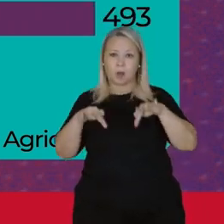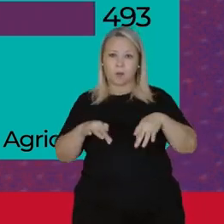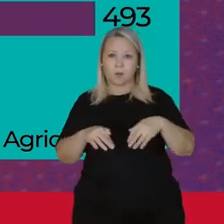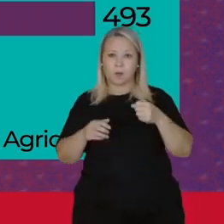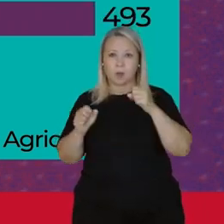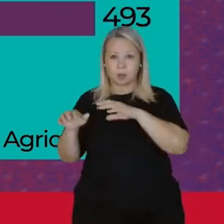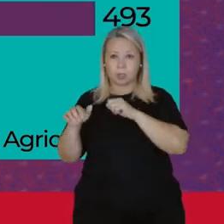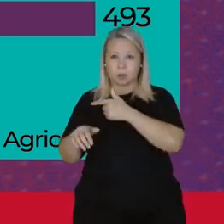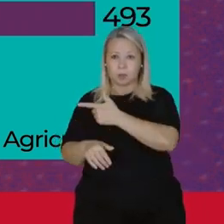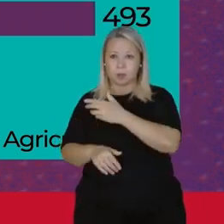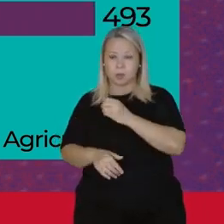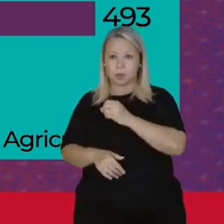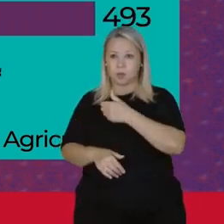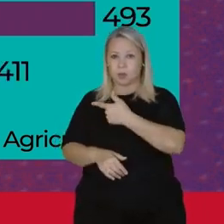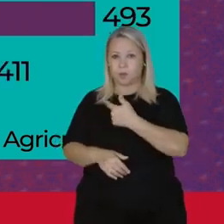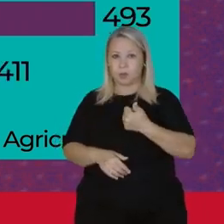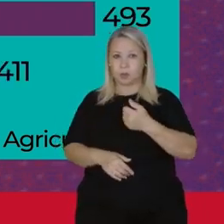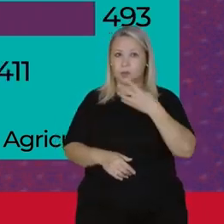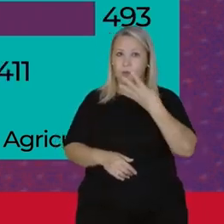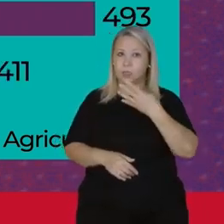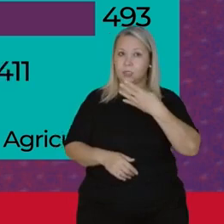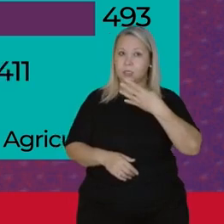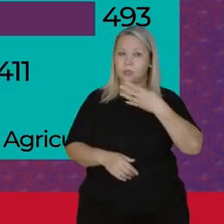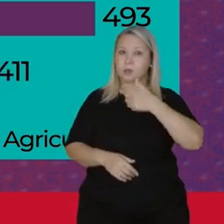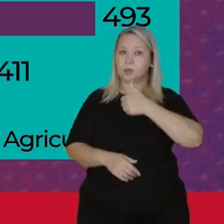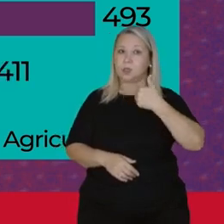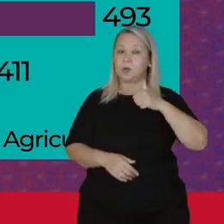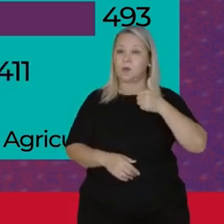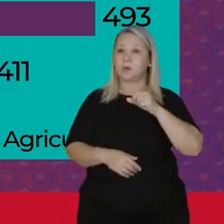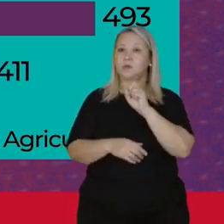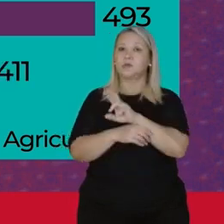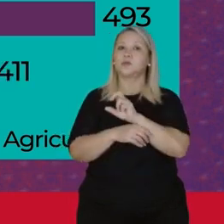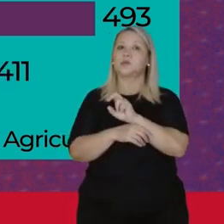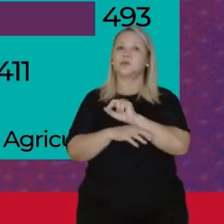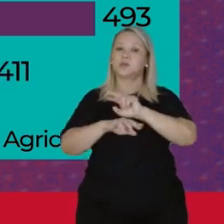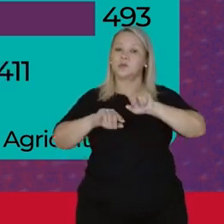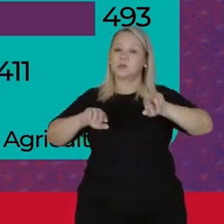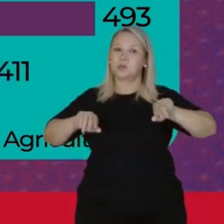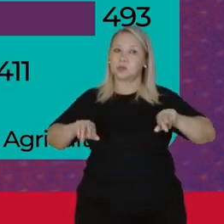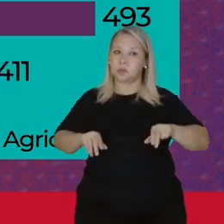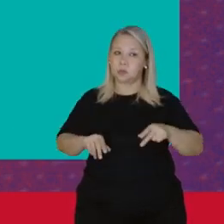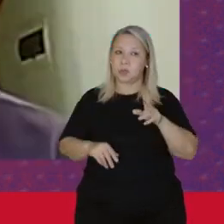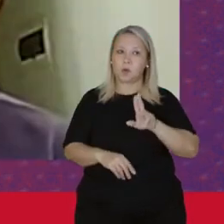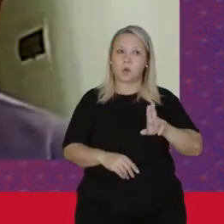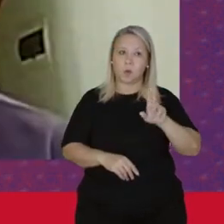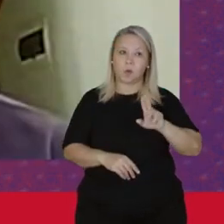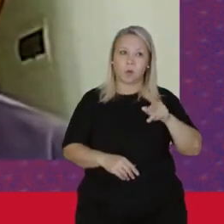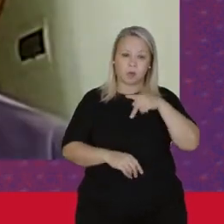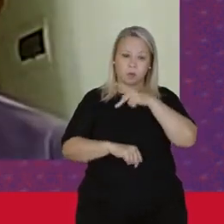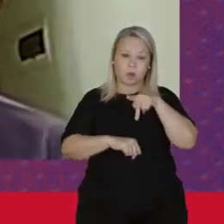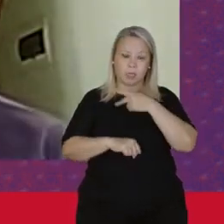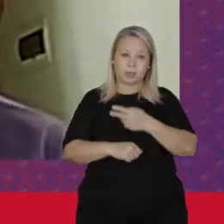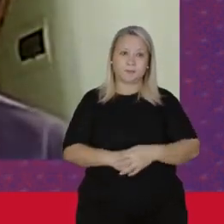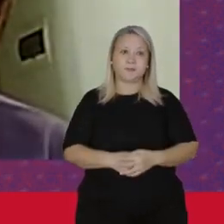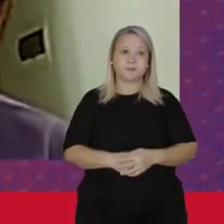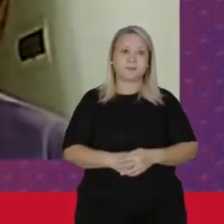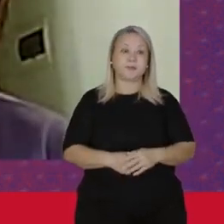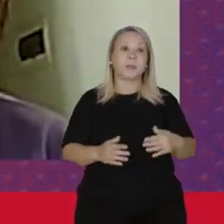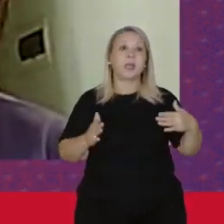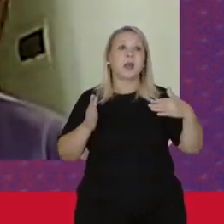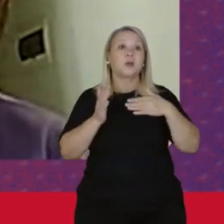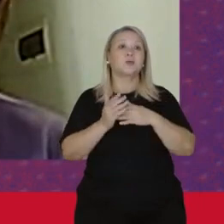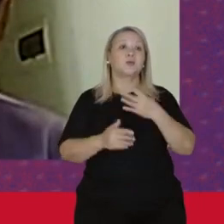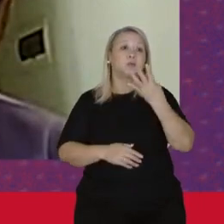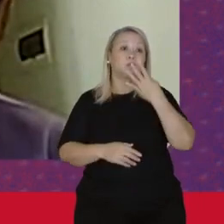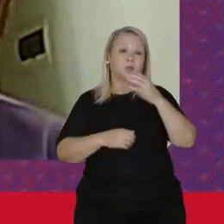de 2021, 411 novos ativos já haviam sido liberados para uso no país. Então, nos últimos 4